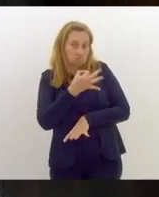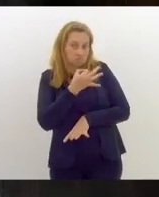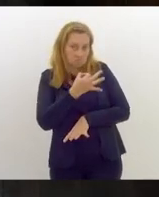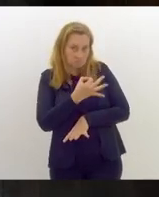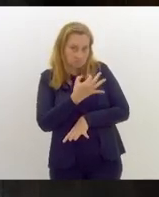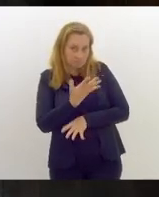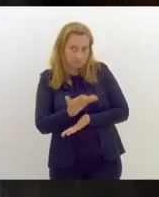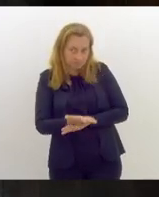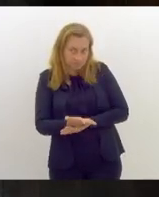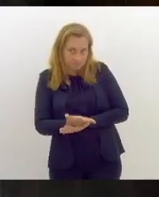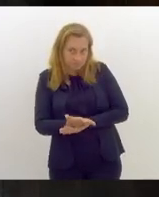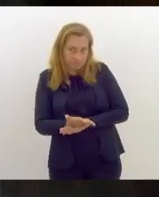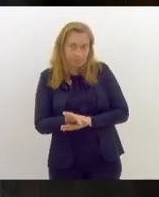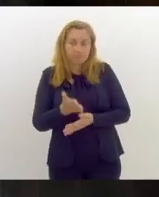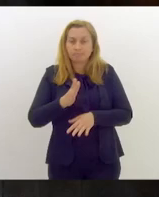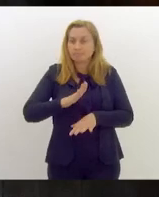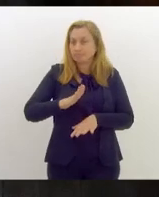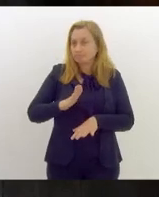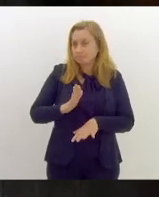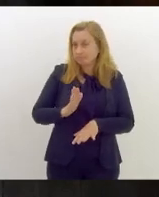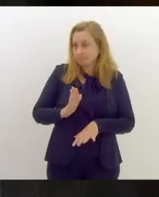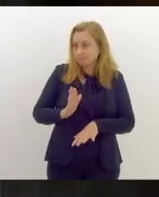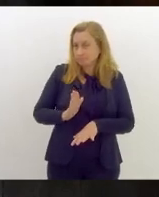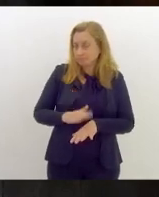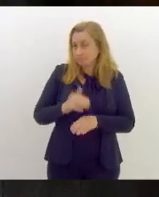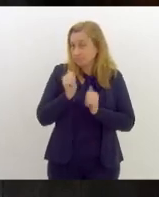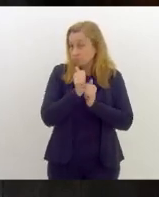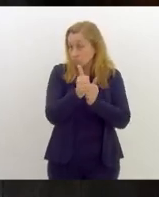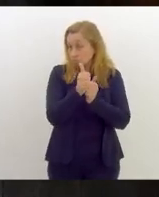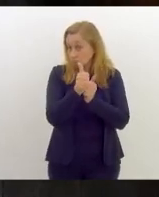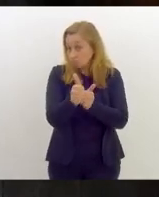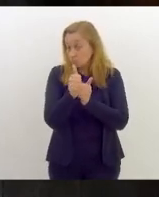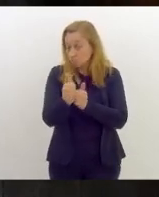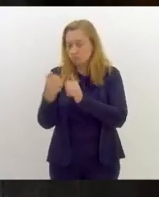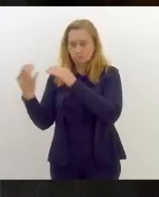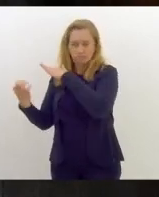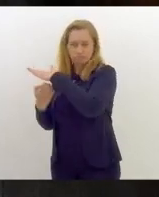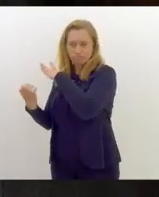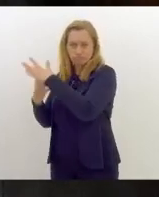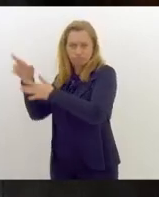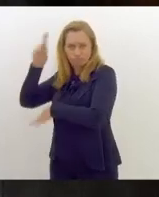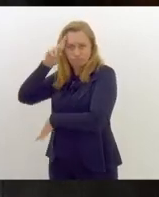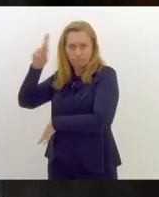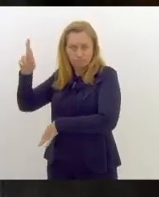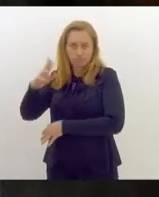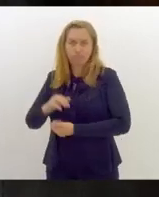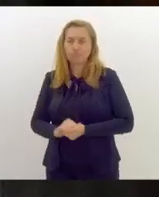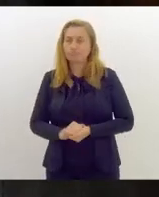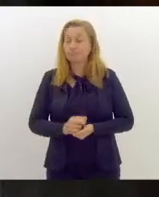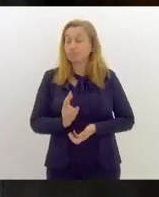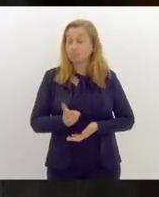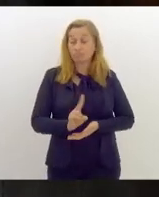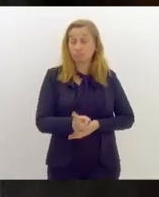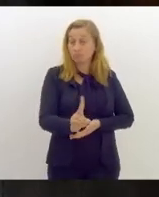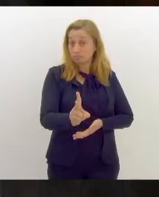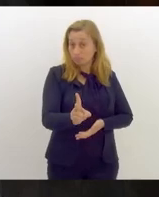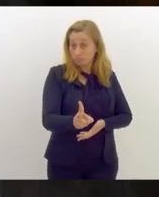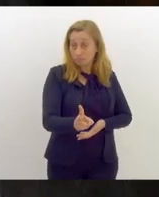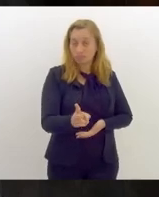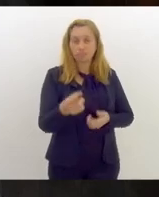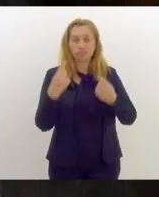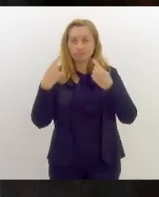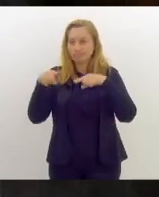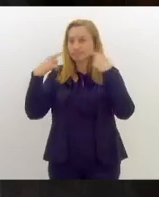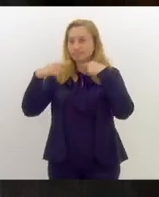os mais favorecidos os segmentos empresariais estão sempre a